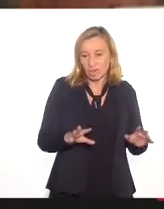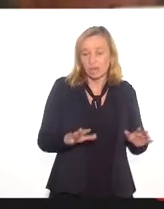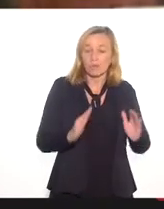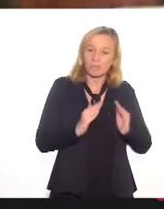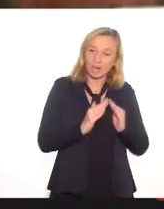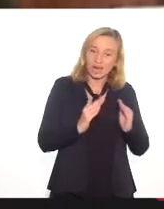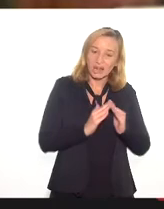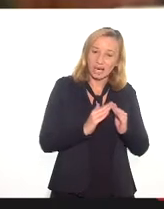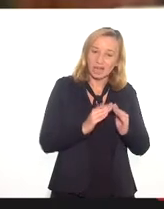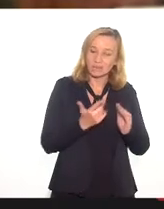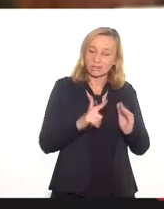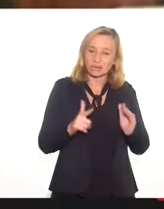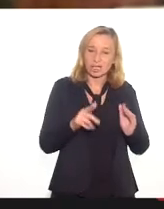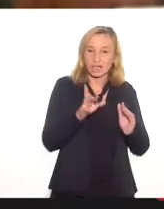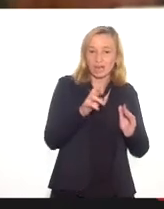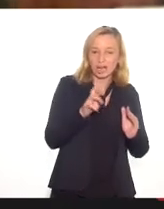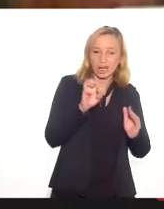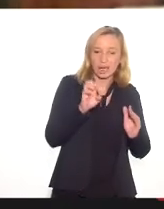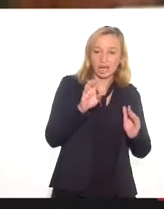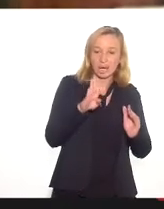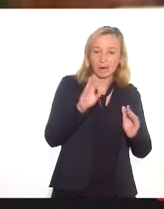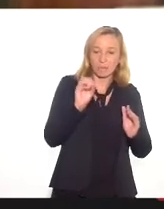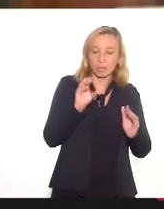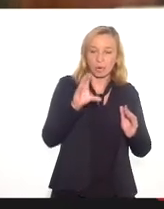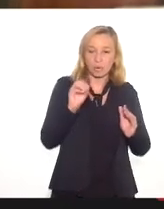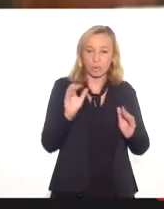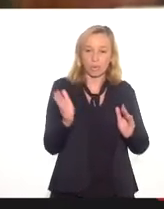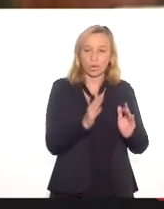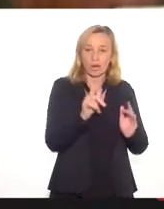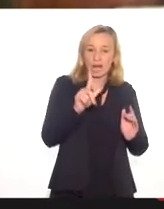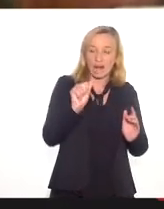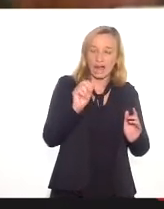sem reboco, sem laje, sem banheiro.